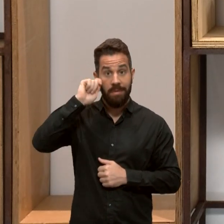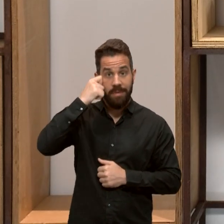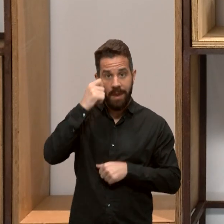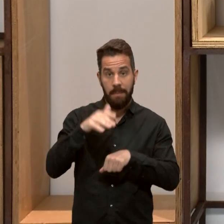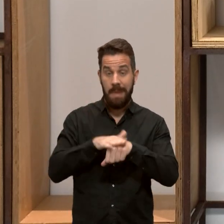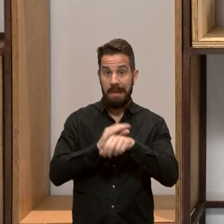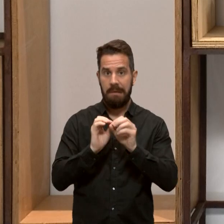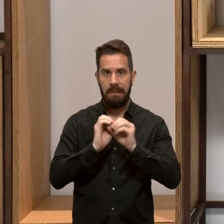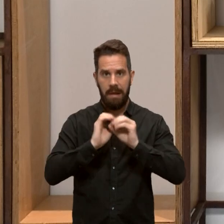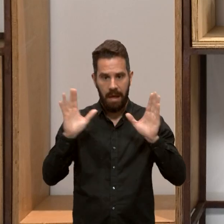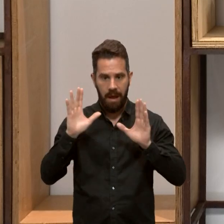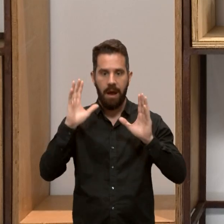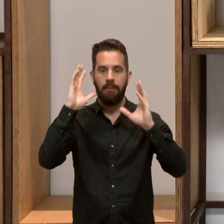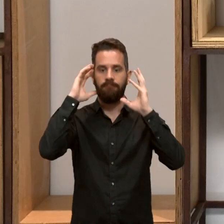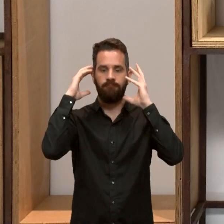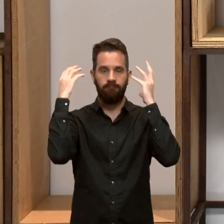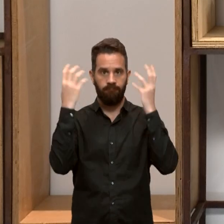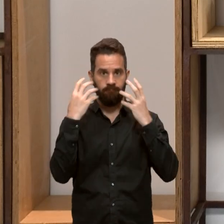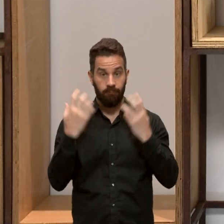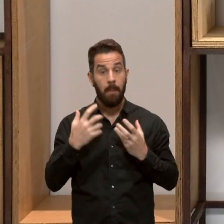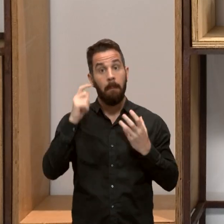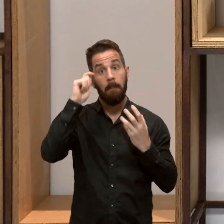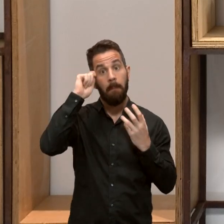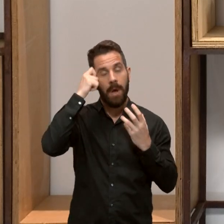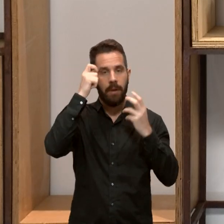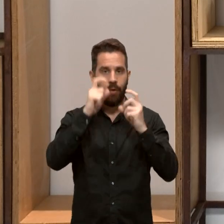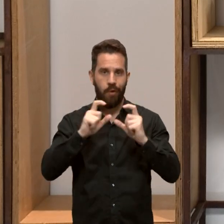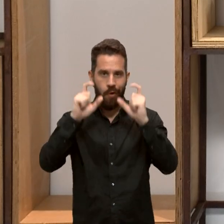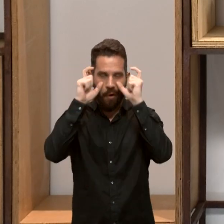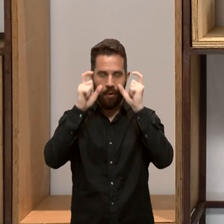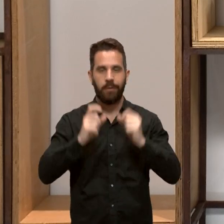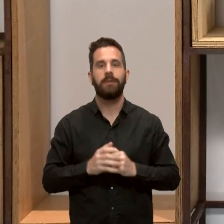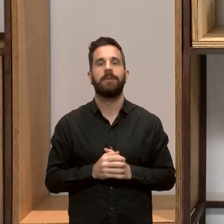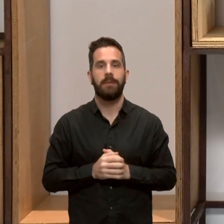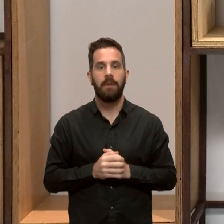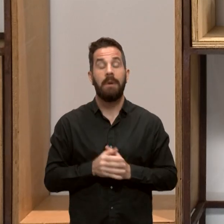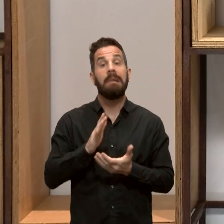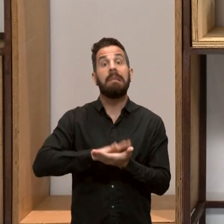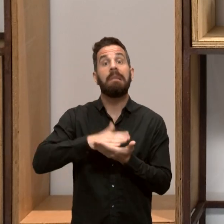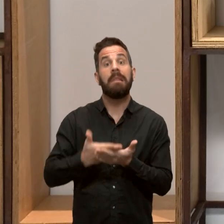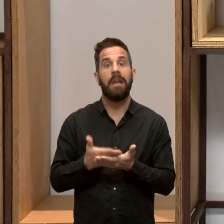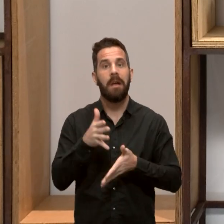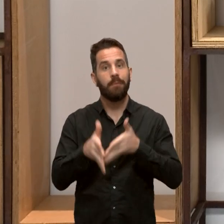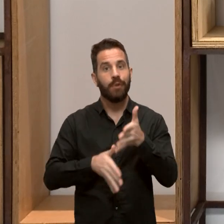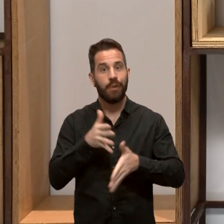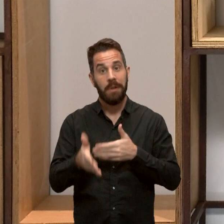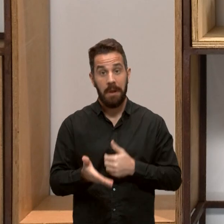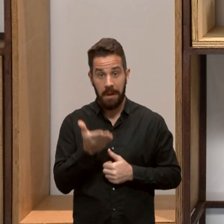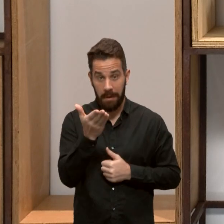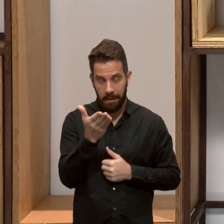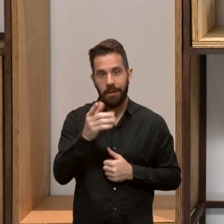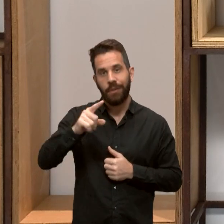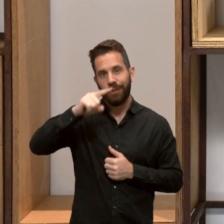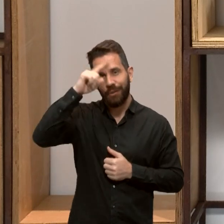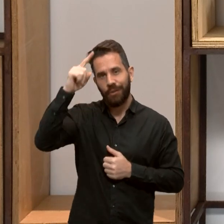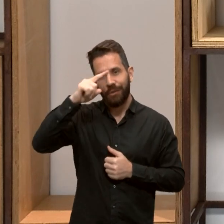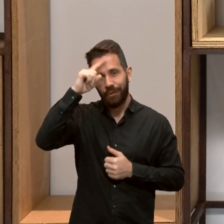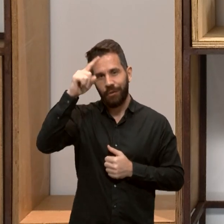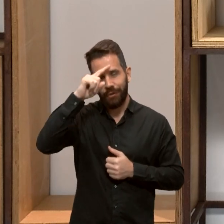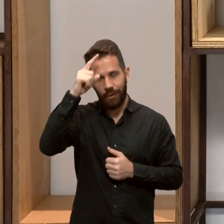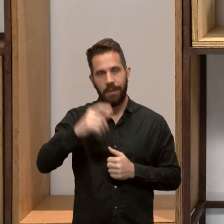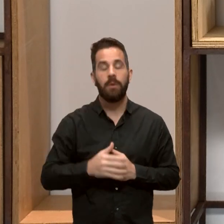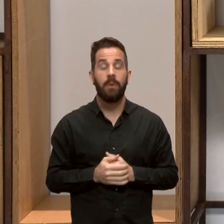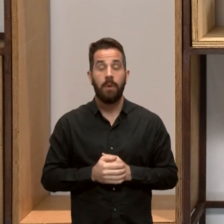cacheados, pretos e uso óculos. Quem faz a interpretação para Libras nesse bloco é o Diego Barbosa.